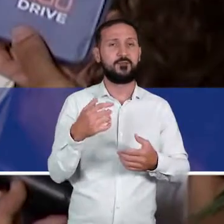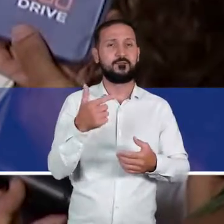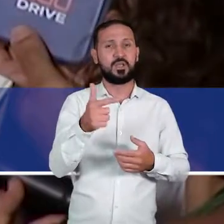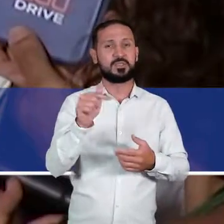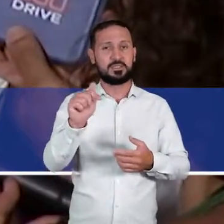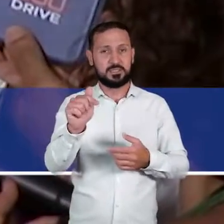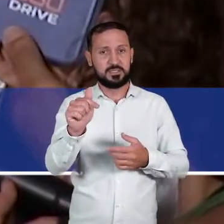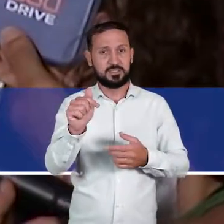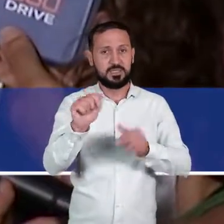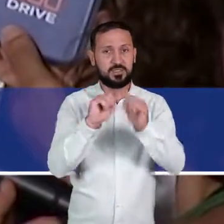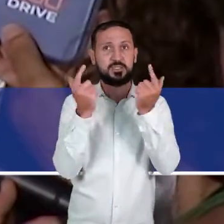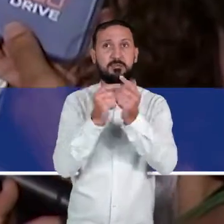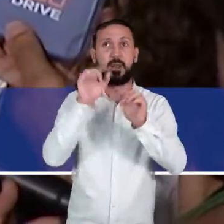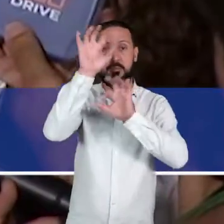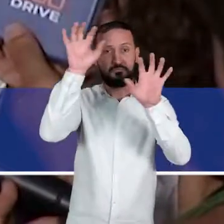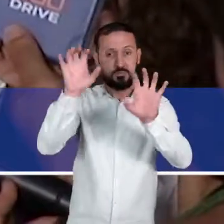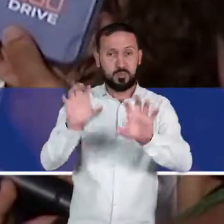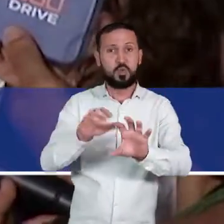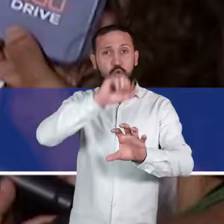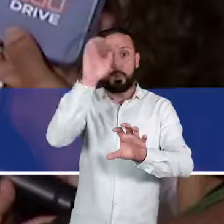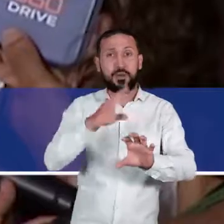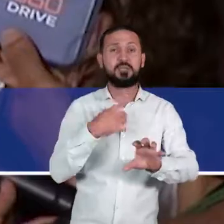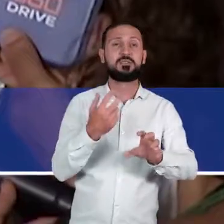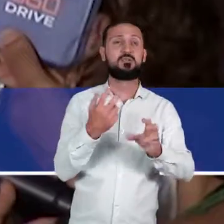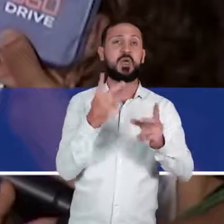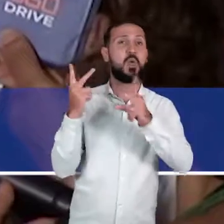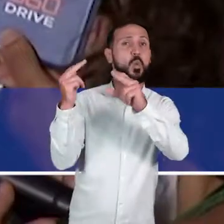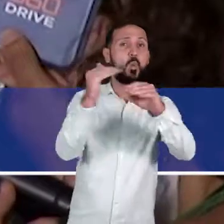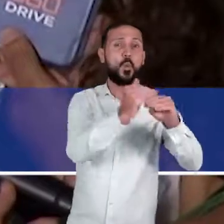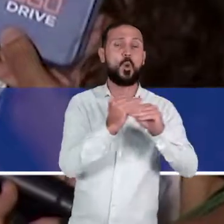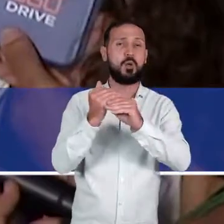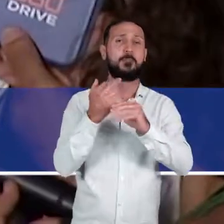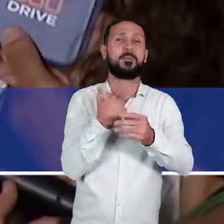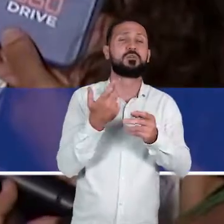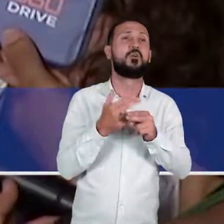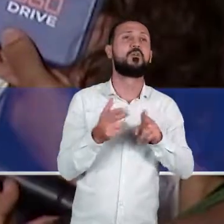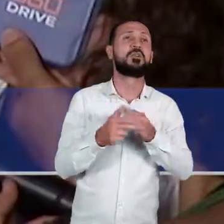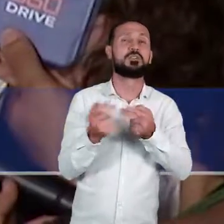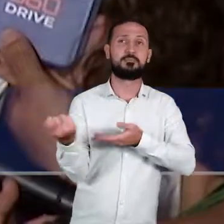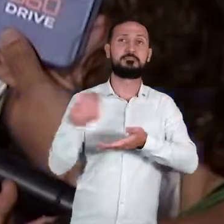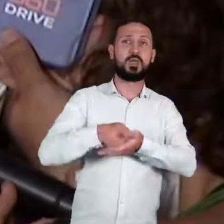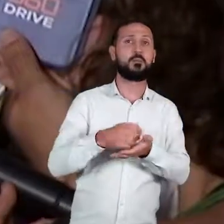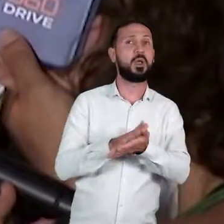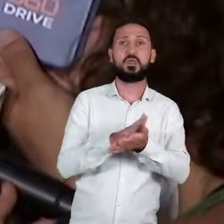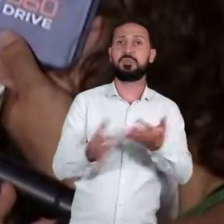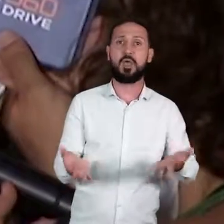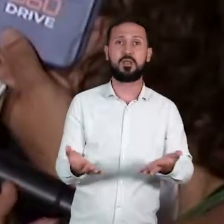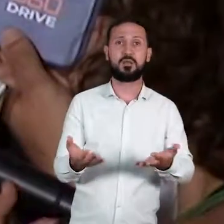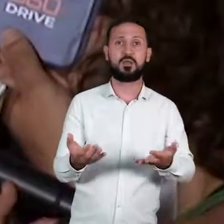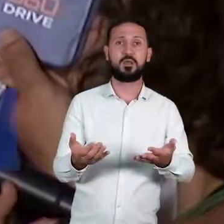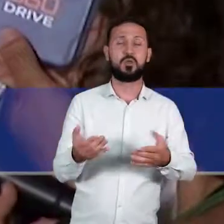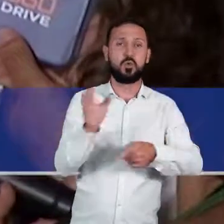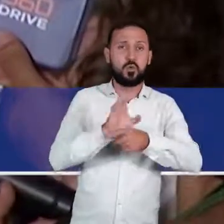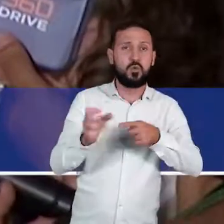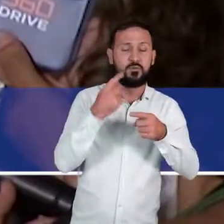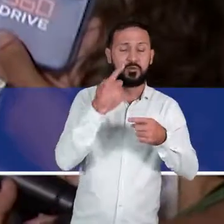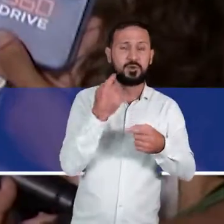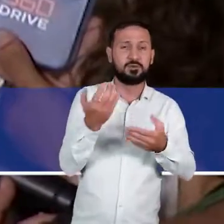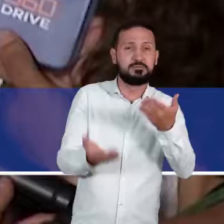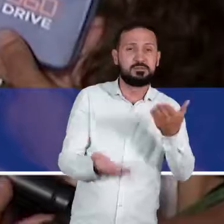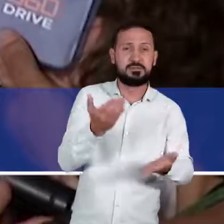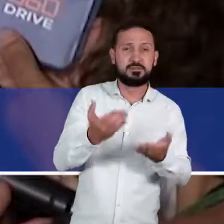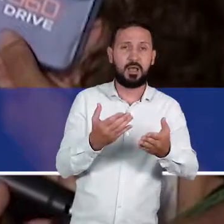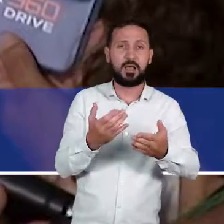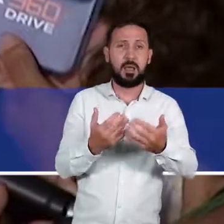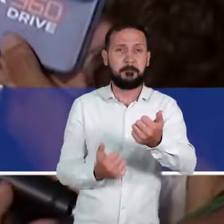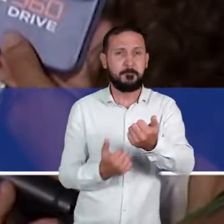27 assembleias do Brasil estão falando a mesma língua. Não pode fingir que está pagando e não pagar nada. E o Estado está bancando a balança comercial